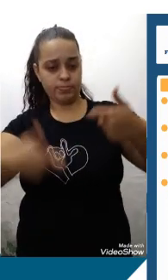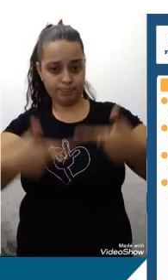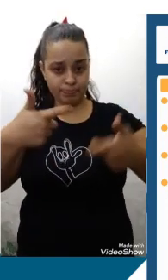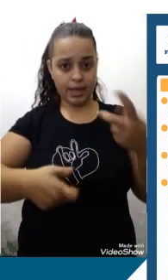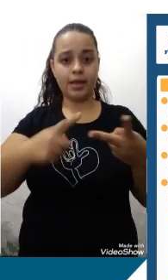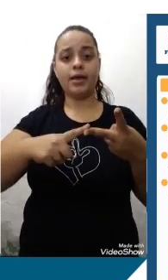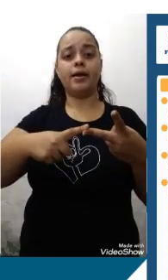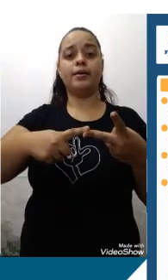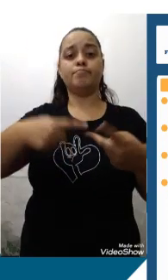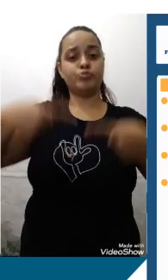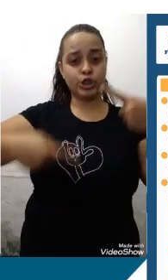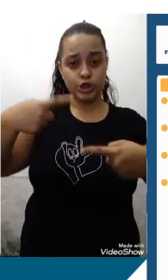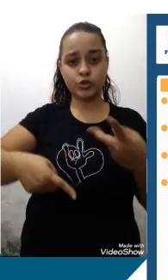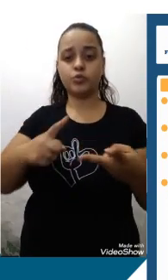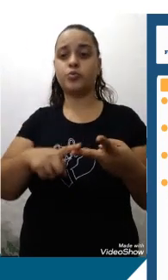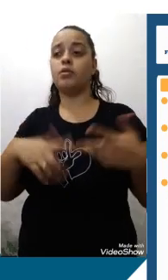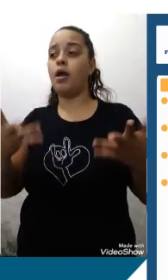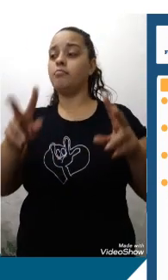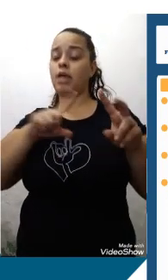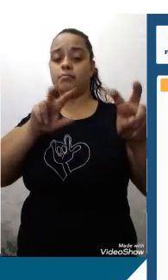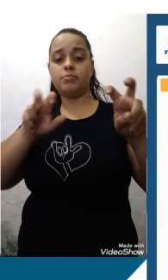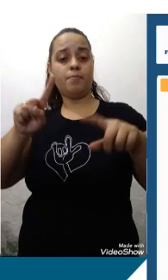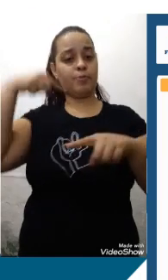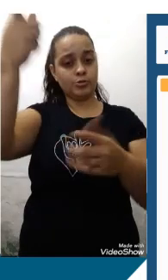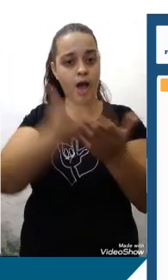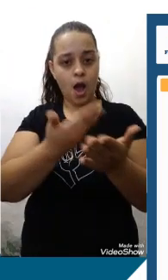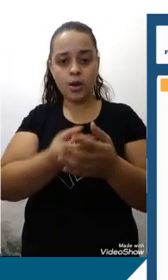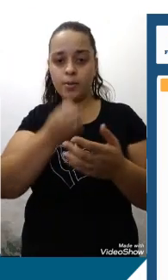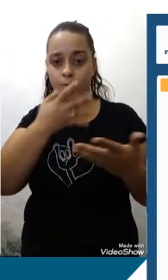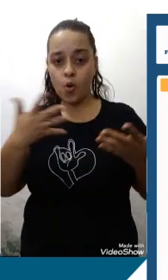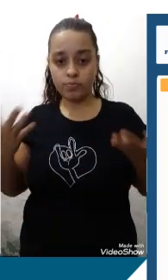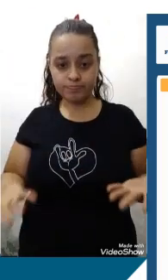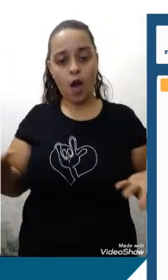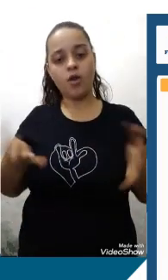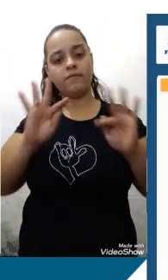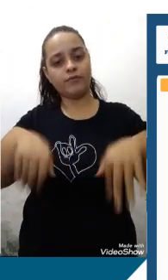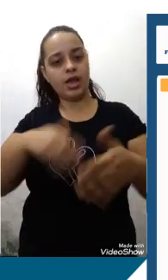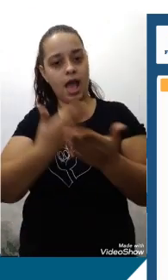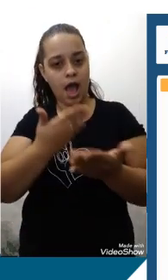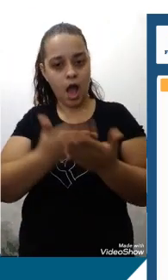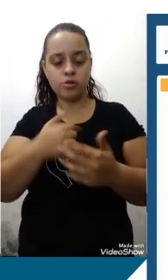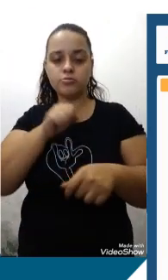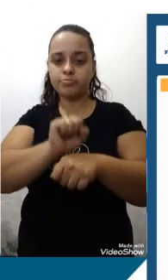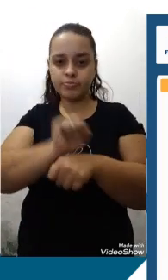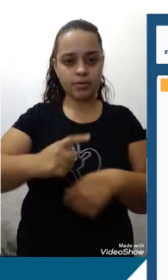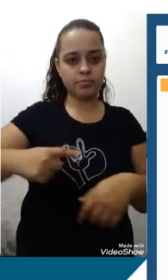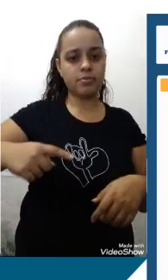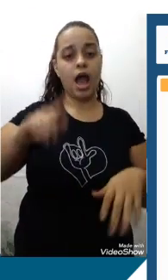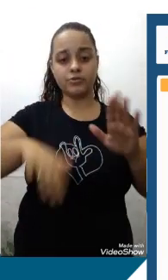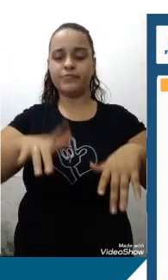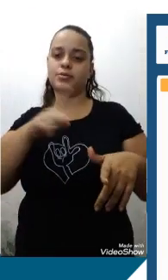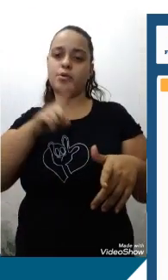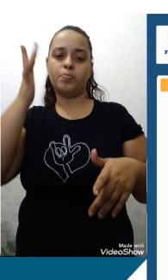E algumas dessas relações vão ser tema da próxima aula de vocês. Bom, gente, Com isso a gente chega ao fim da nossa aula. Eu espero que, apesar